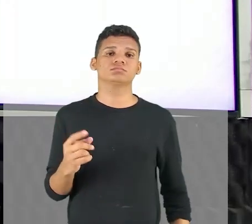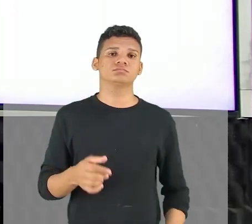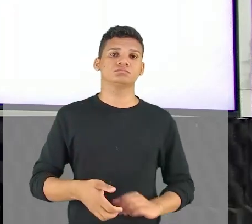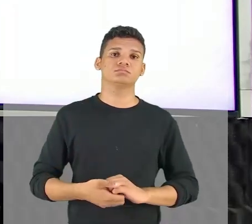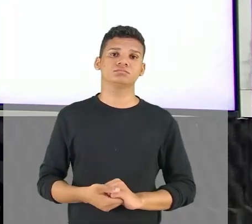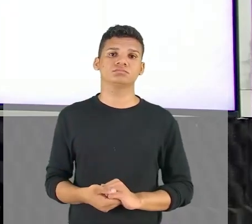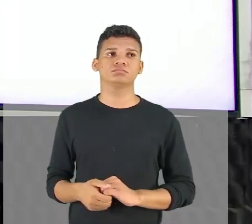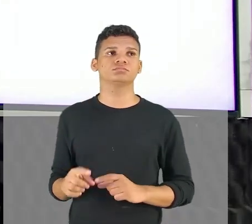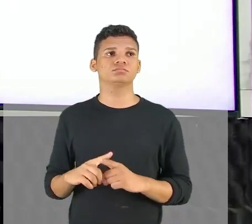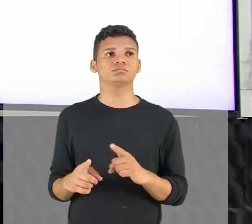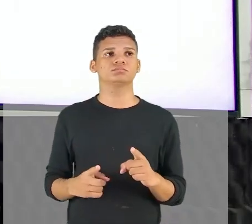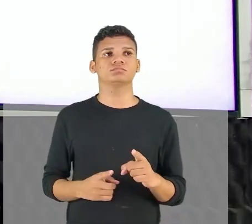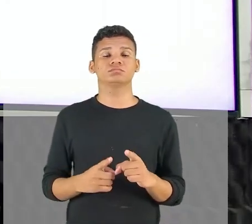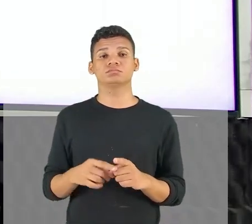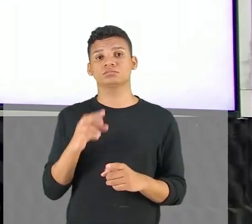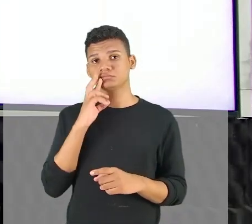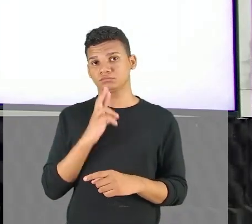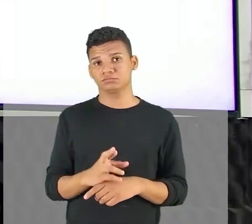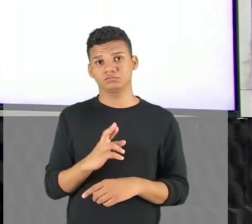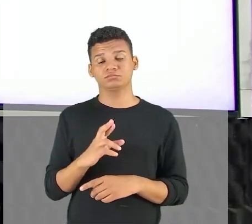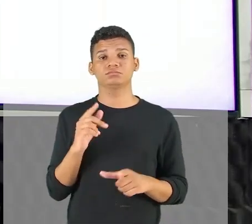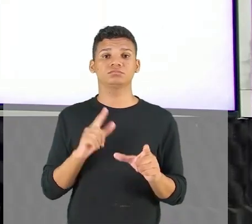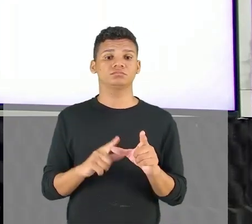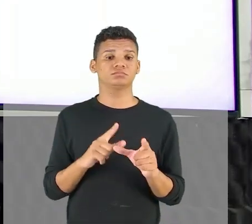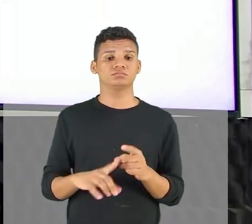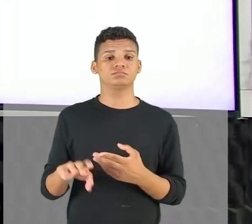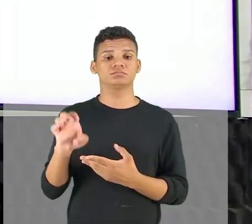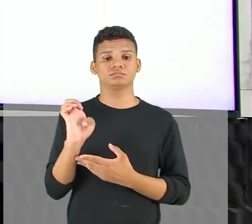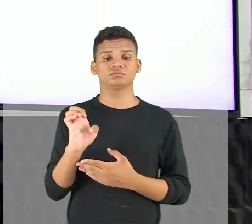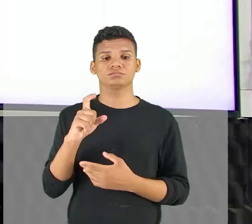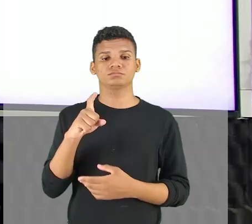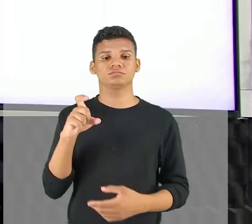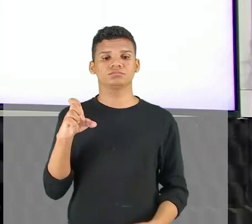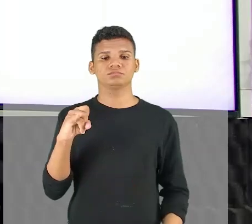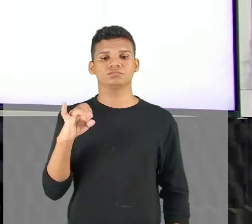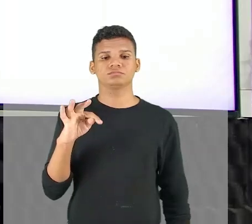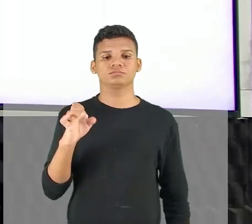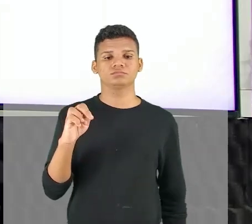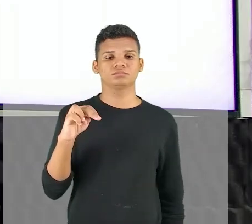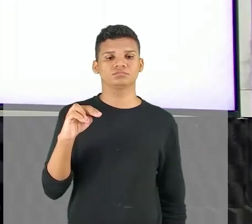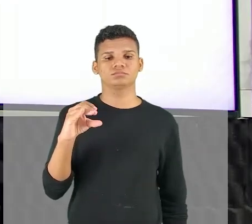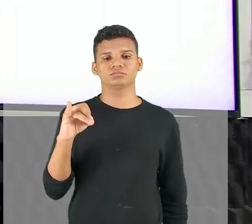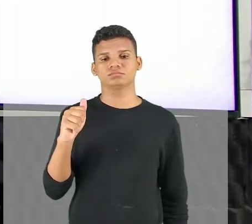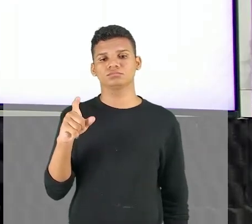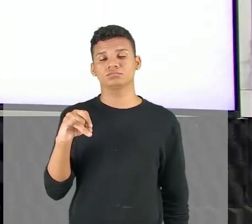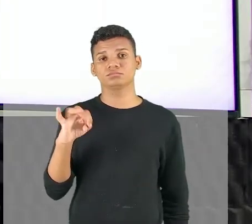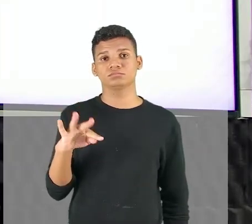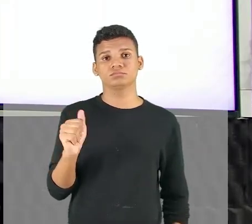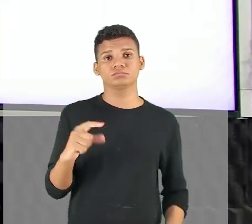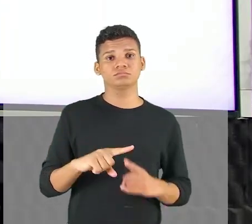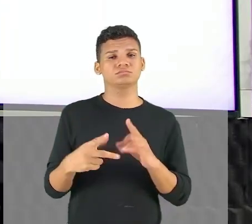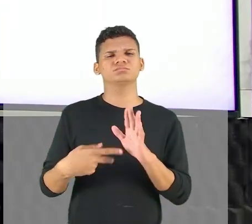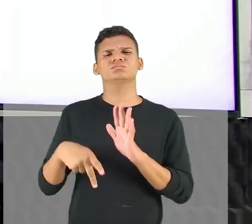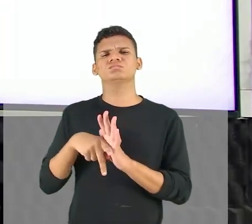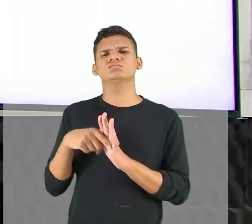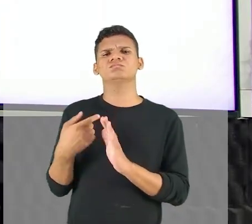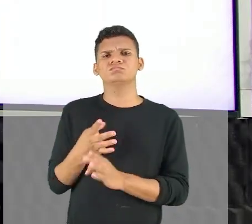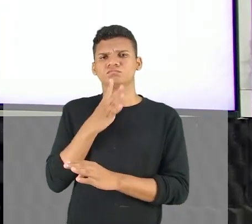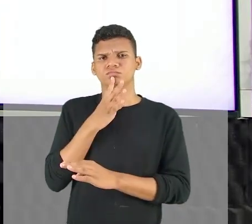só a resposta aqui já. Ela tem um cunho existencialista, que é na questão do reconhecimento de si,